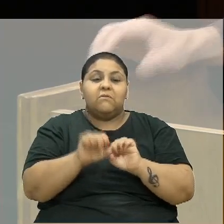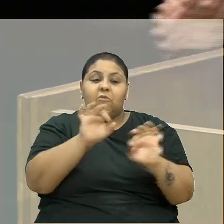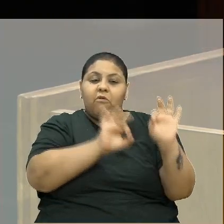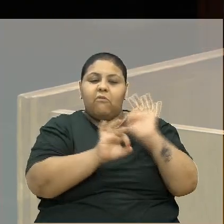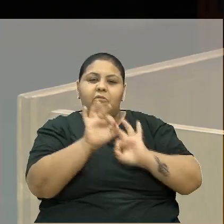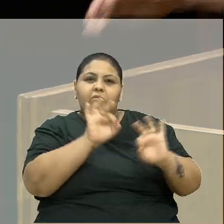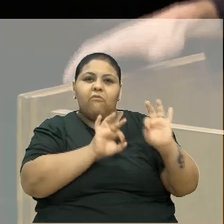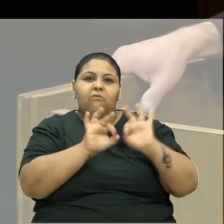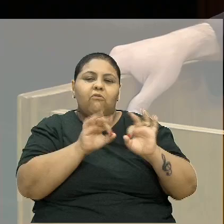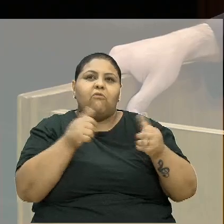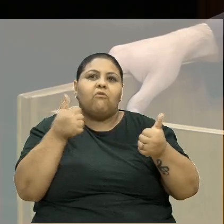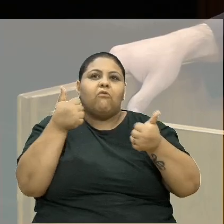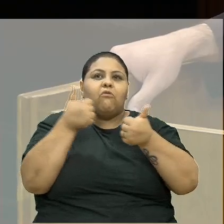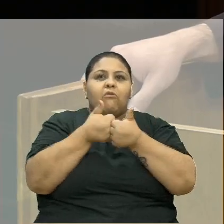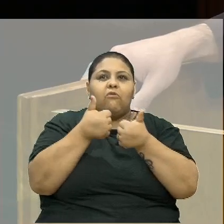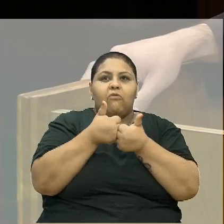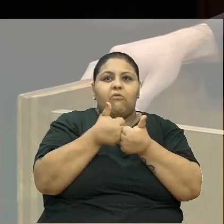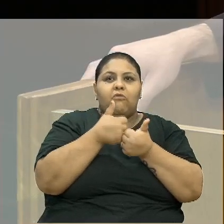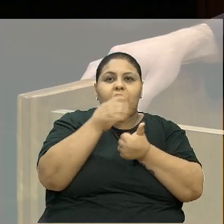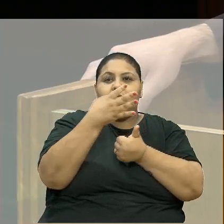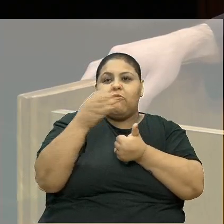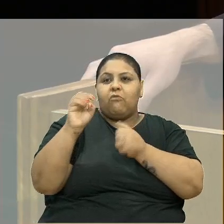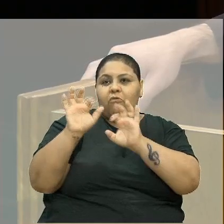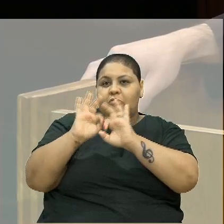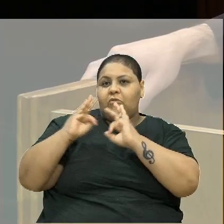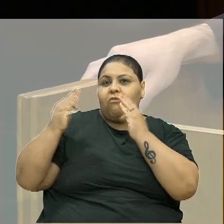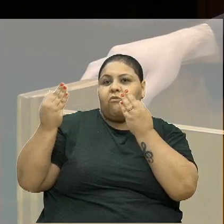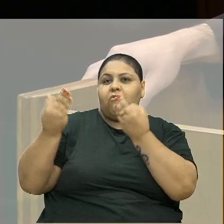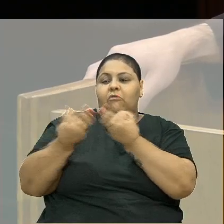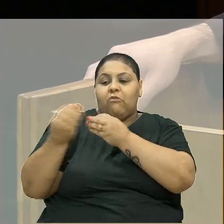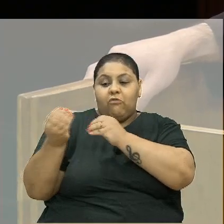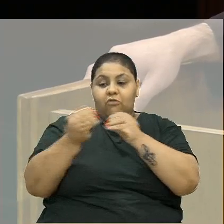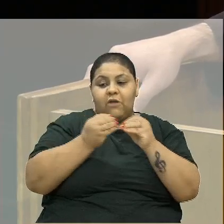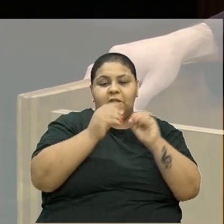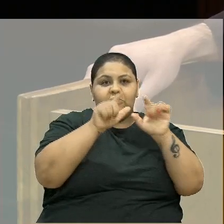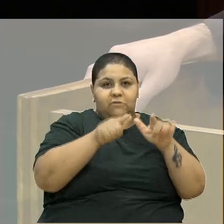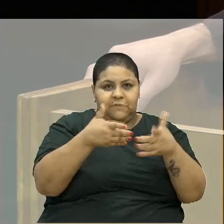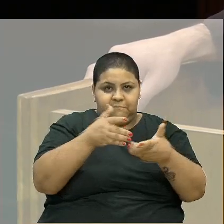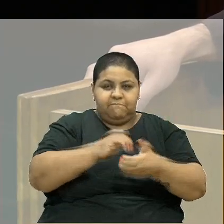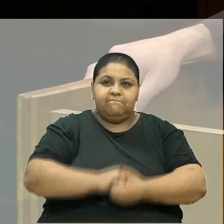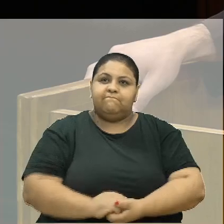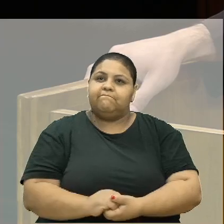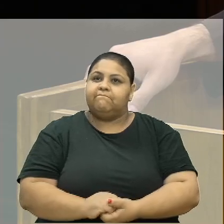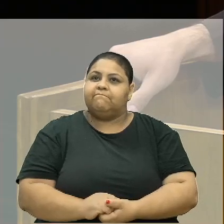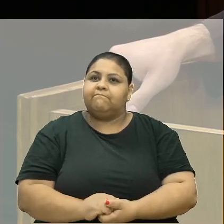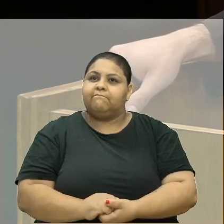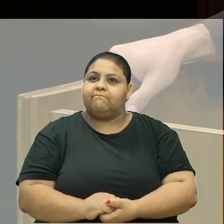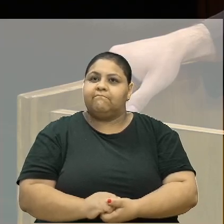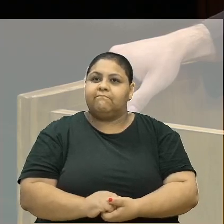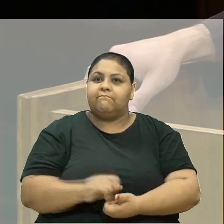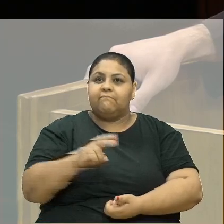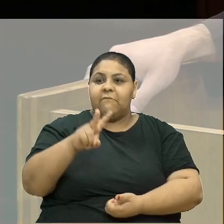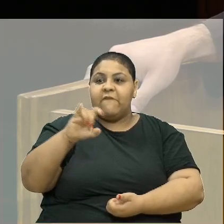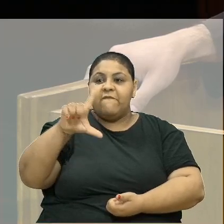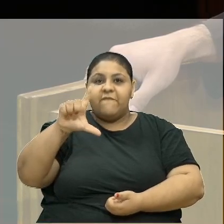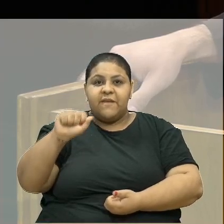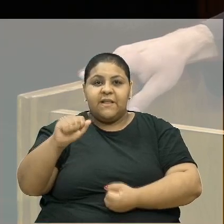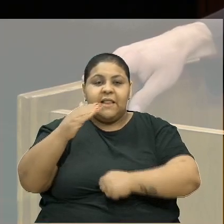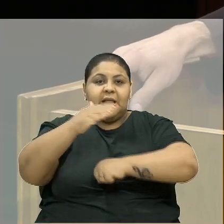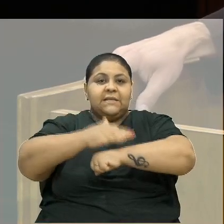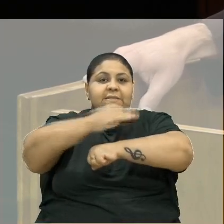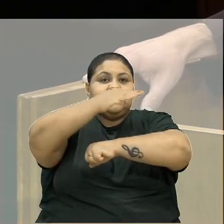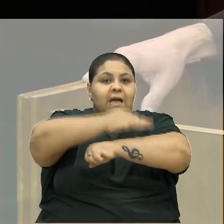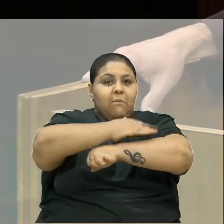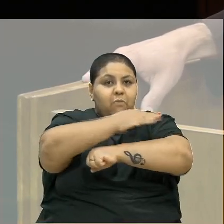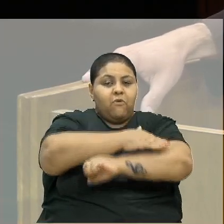encaixadas juntamente com essas 40 famílias que serão realocadas. A Vila Sapo,